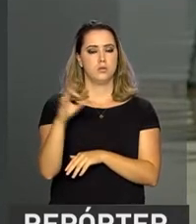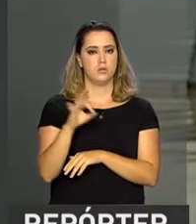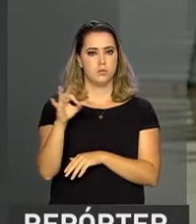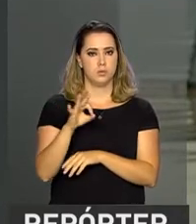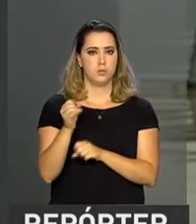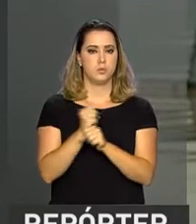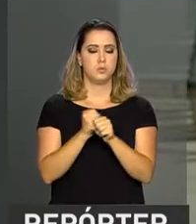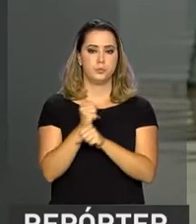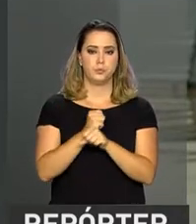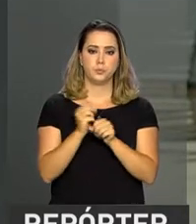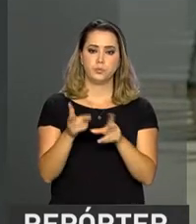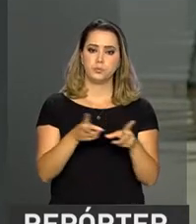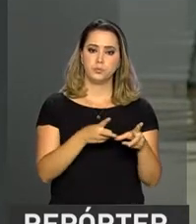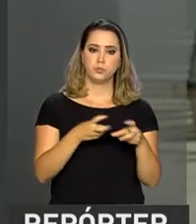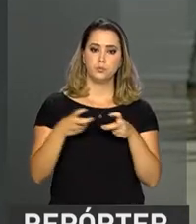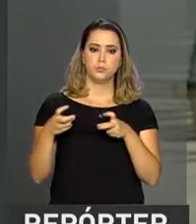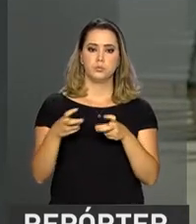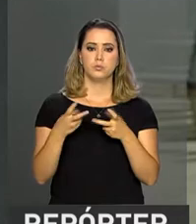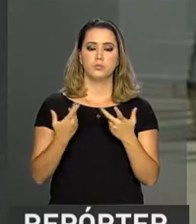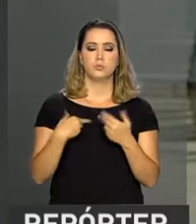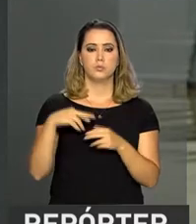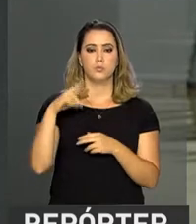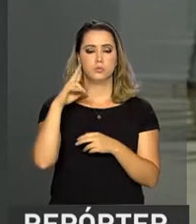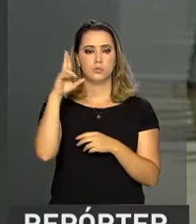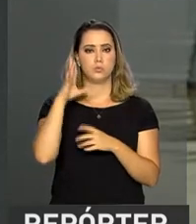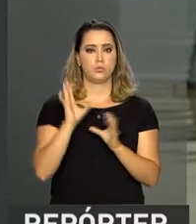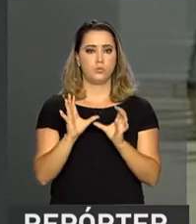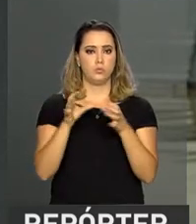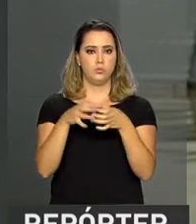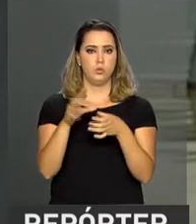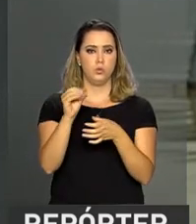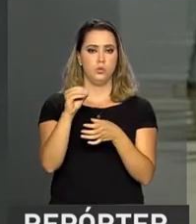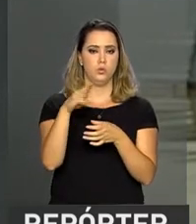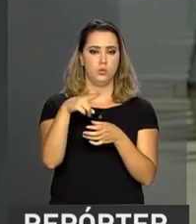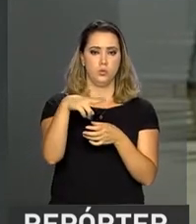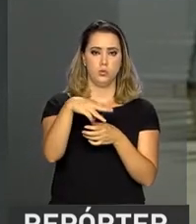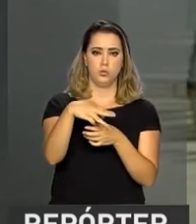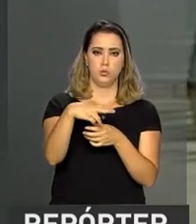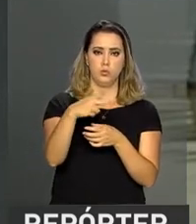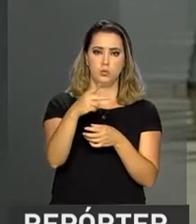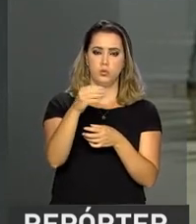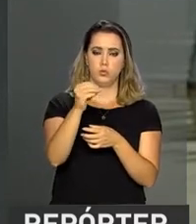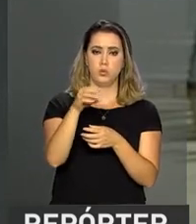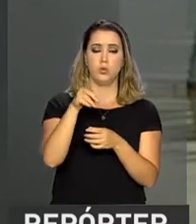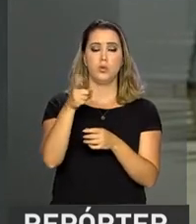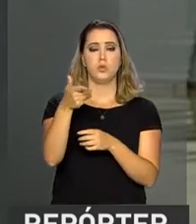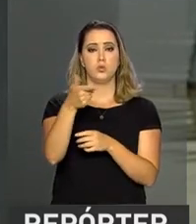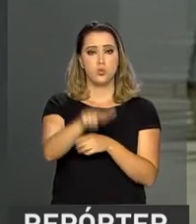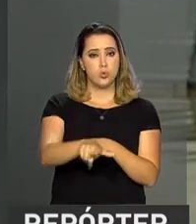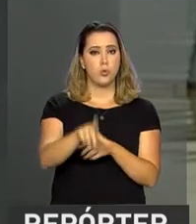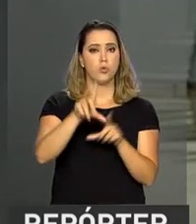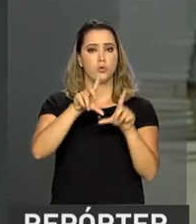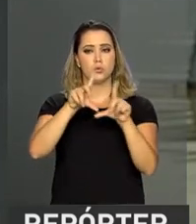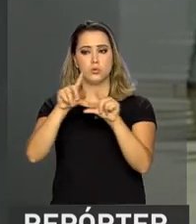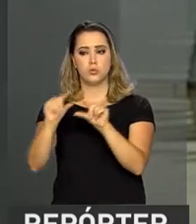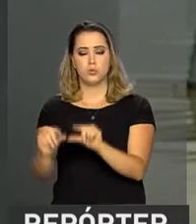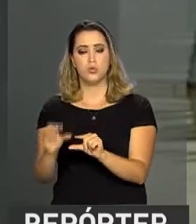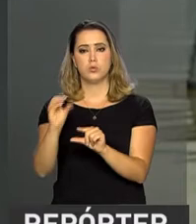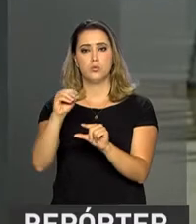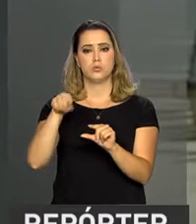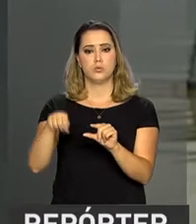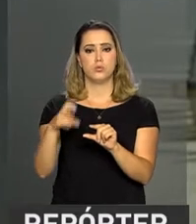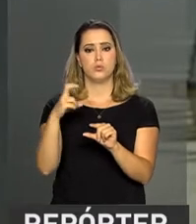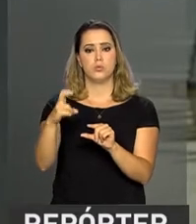ano a expectativa é que a autoridade monetária ainda realize uma redução este ano desta vez em 0,5